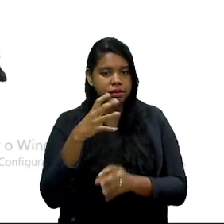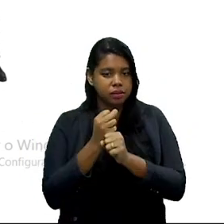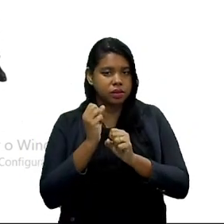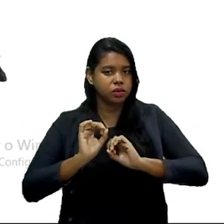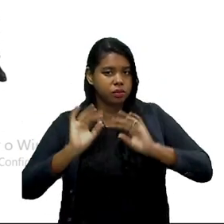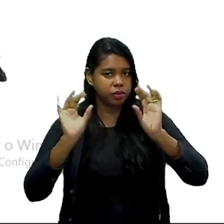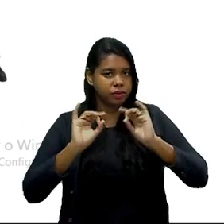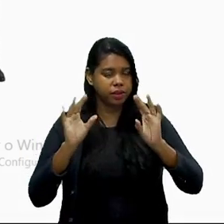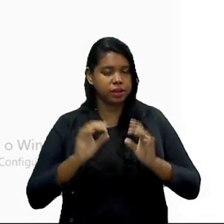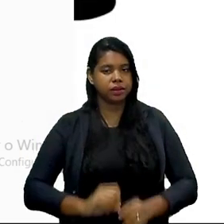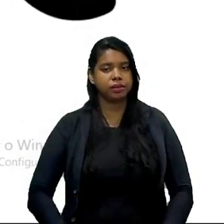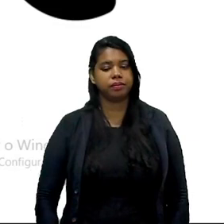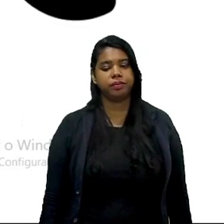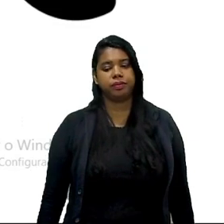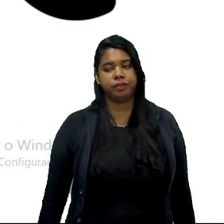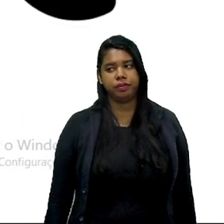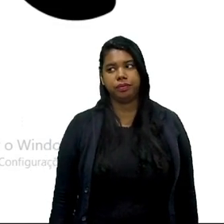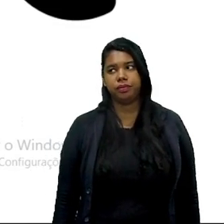vendida.